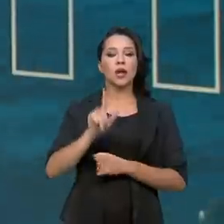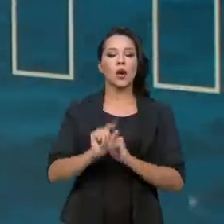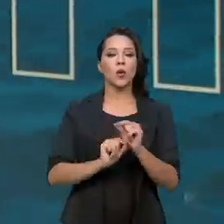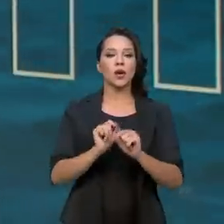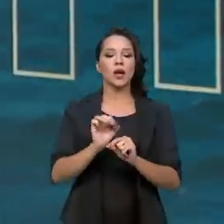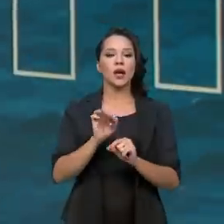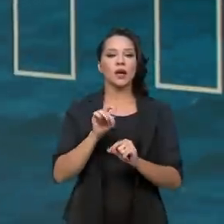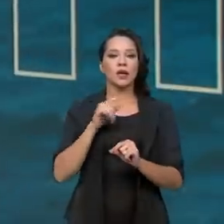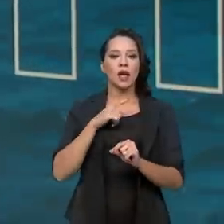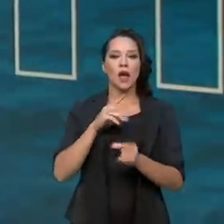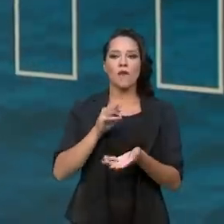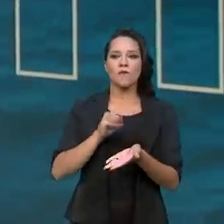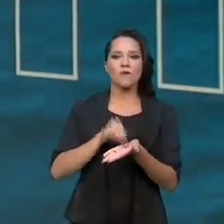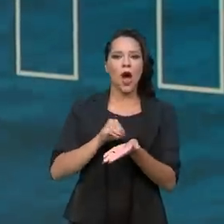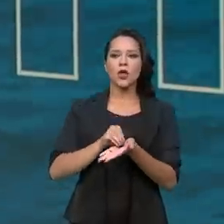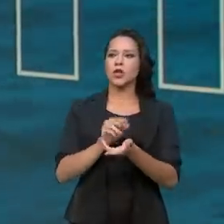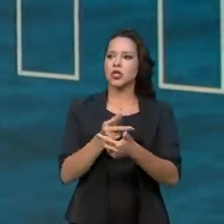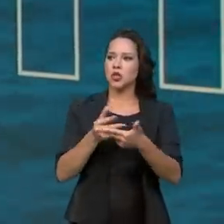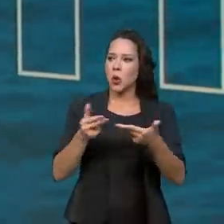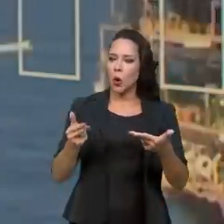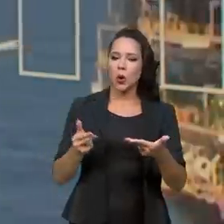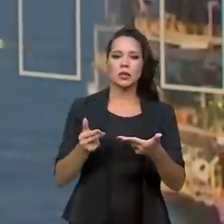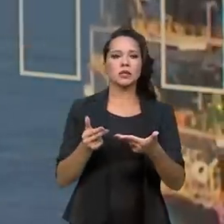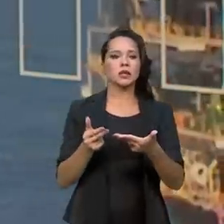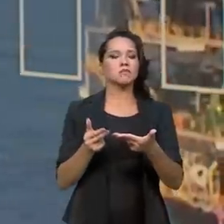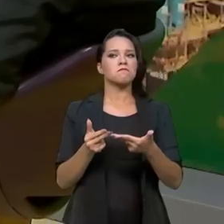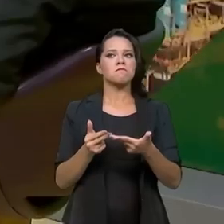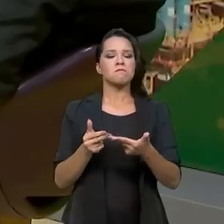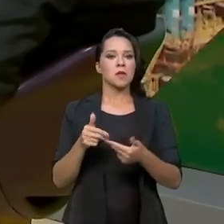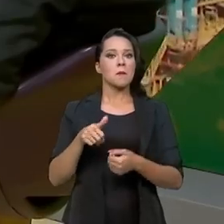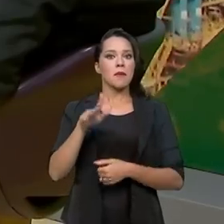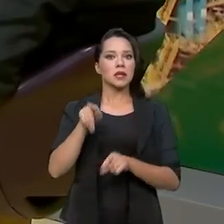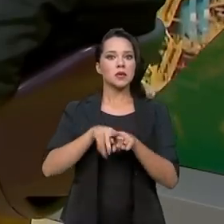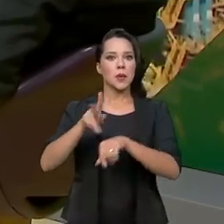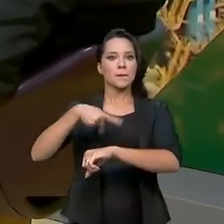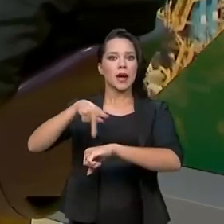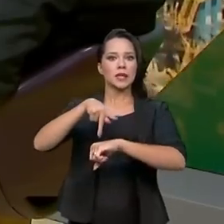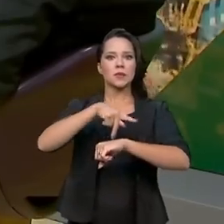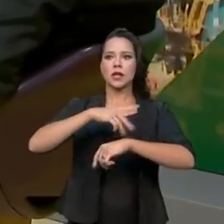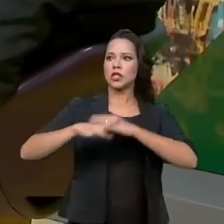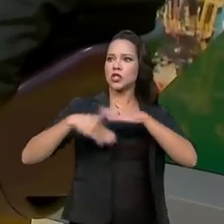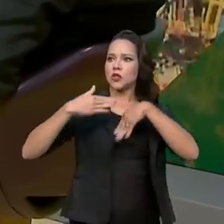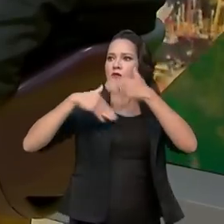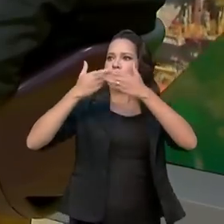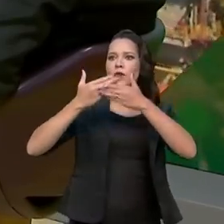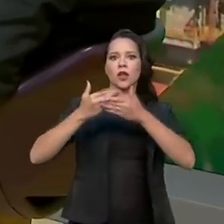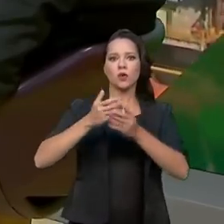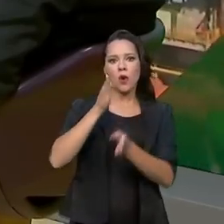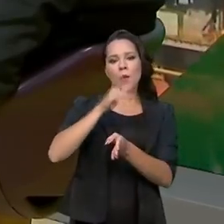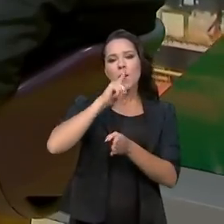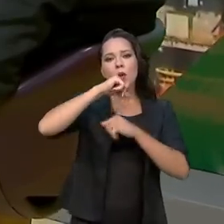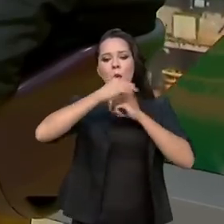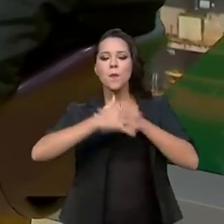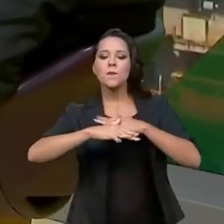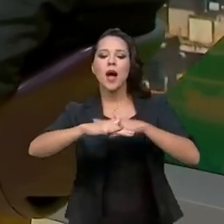para escassez de recursos naturais, cada vez mais os países se desenvolvendo em direção ao